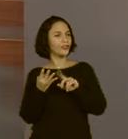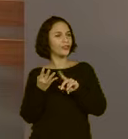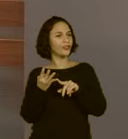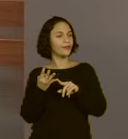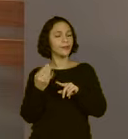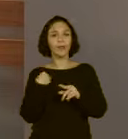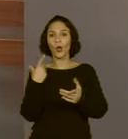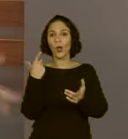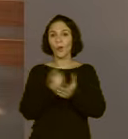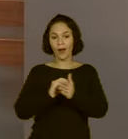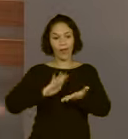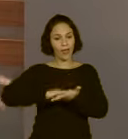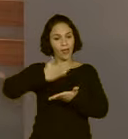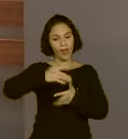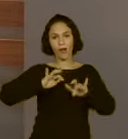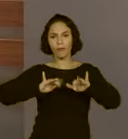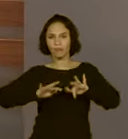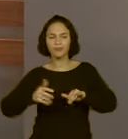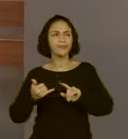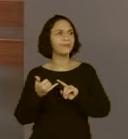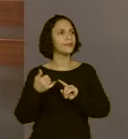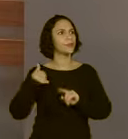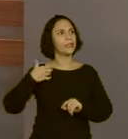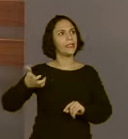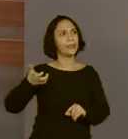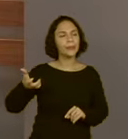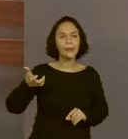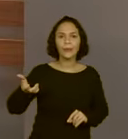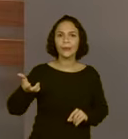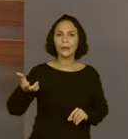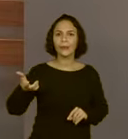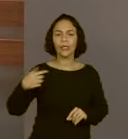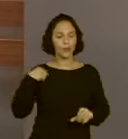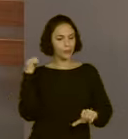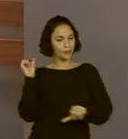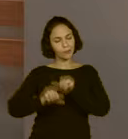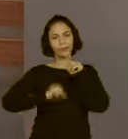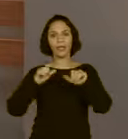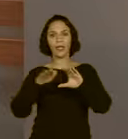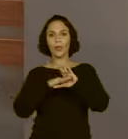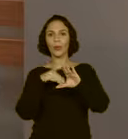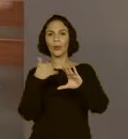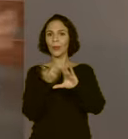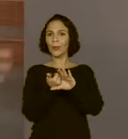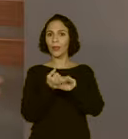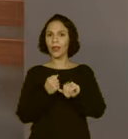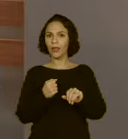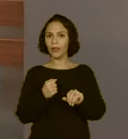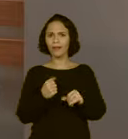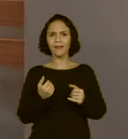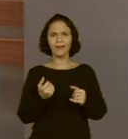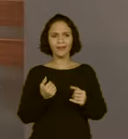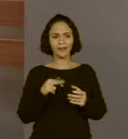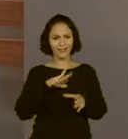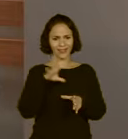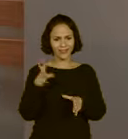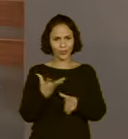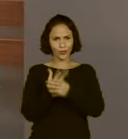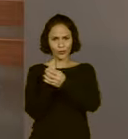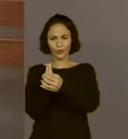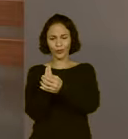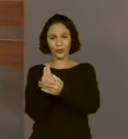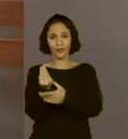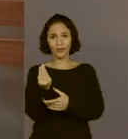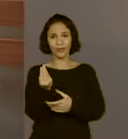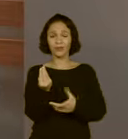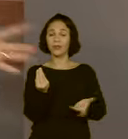quero comprar um notebook, eu quero virar youtuber, tudo ao mesmo tempo. Aí